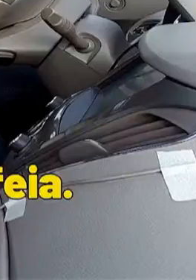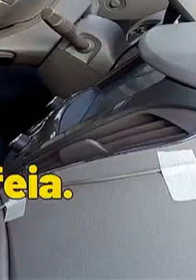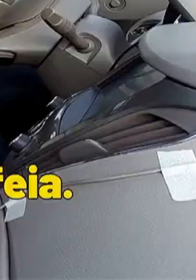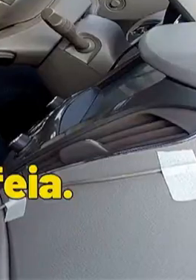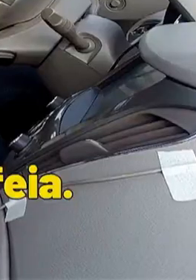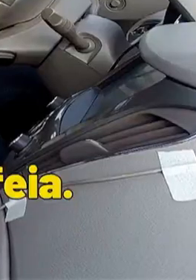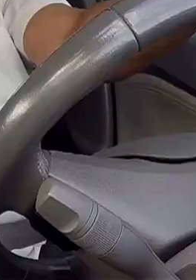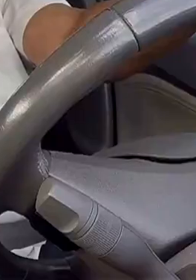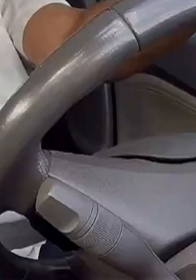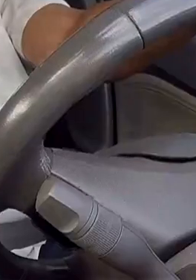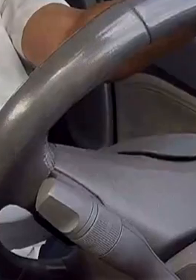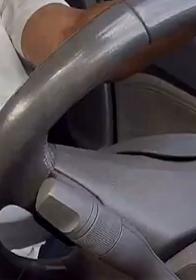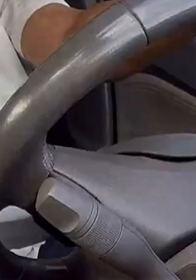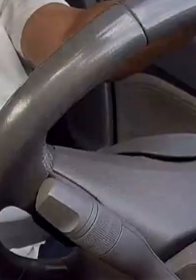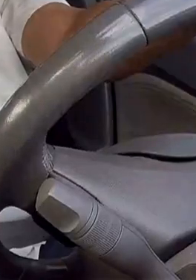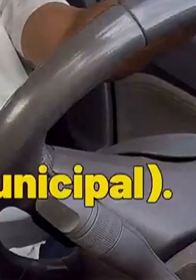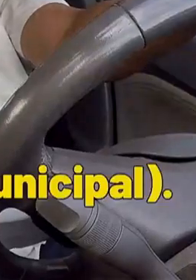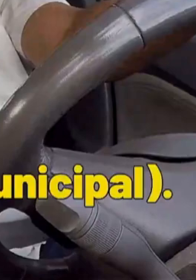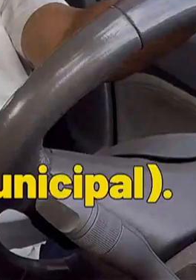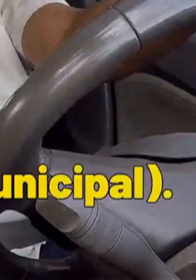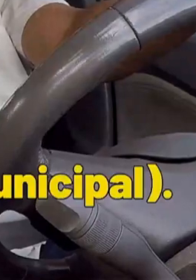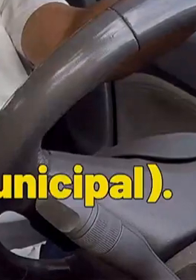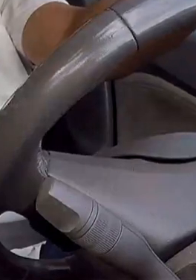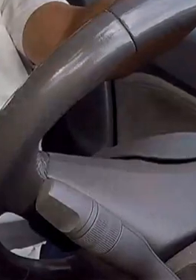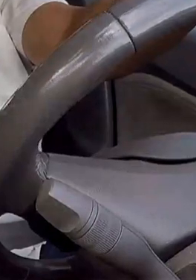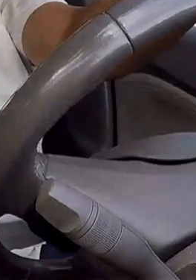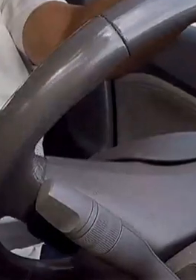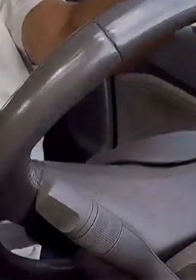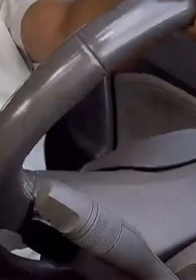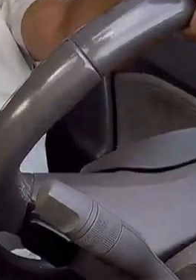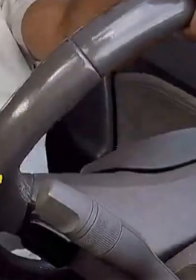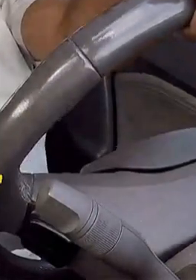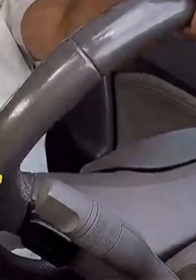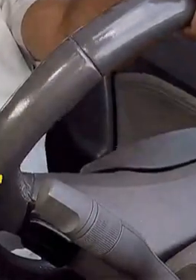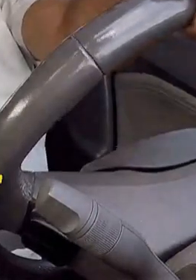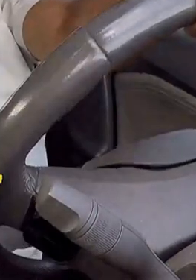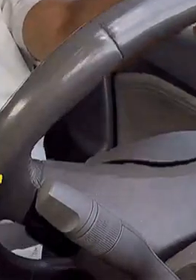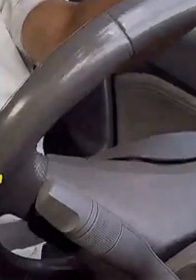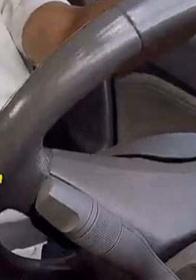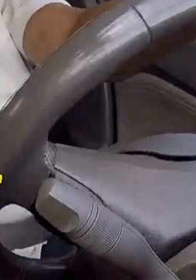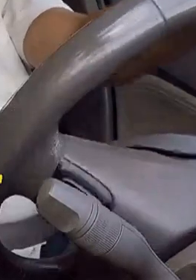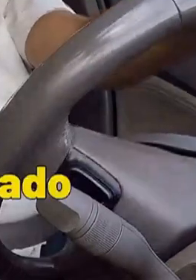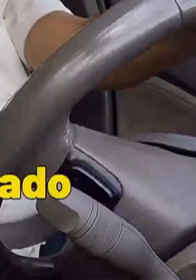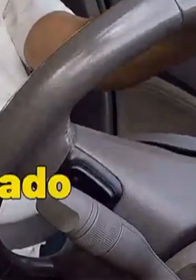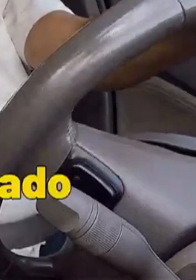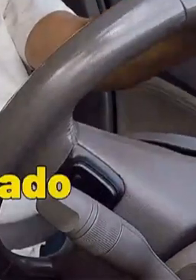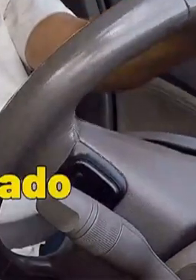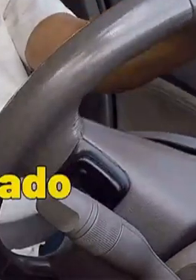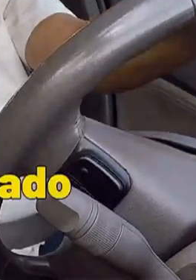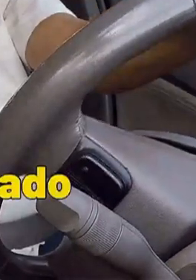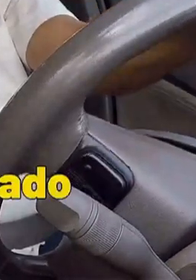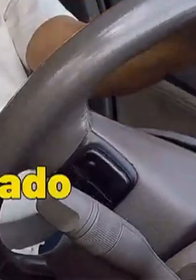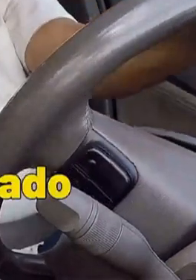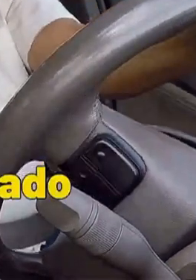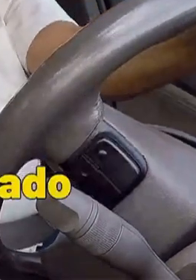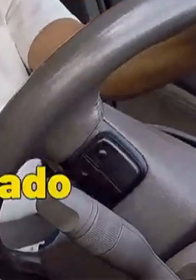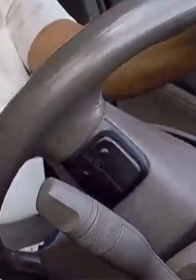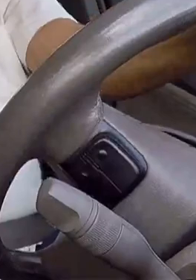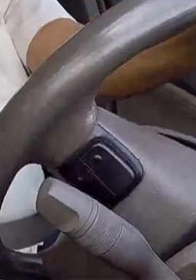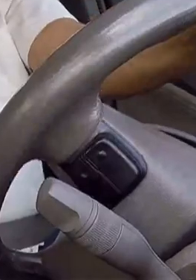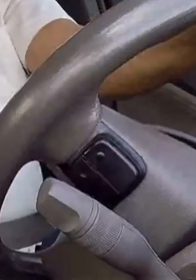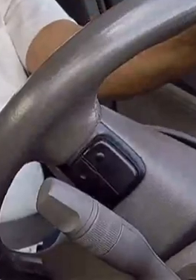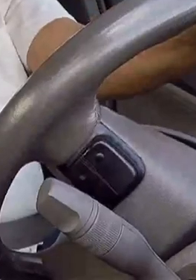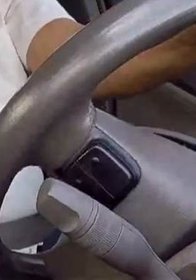Policlínica, isso é coitadinho. A pessoa fica internada ali no Margarida Morales, que não tem condições nenhuma, e tem que ficar se humilhando para ser